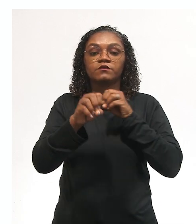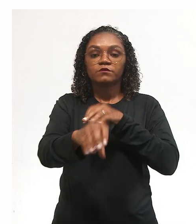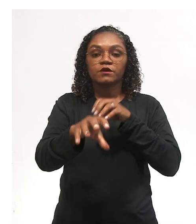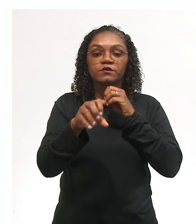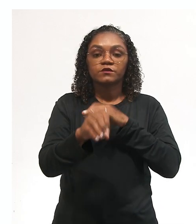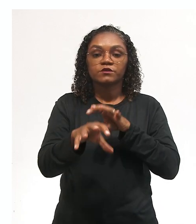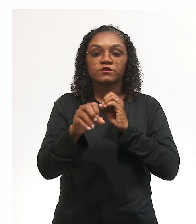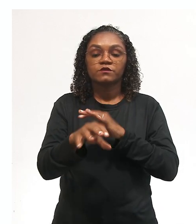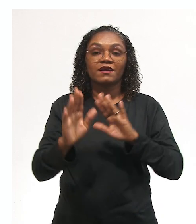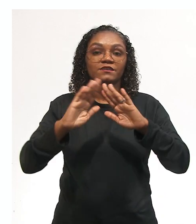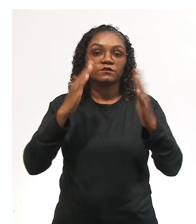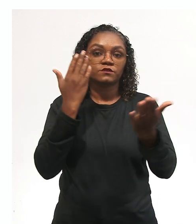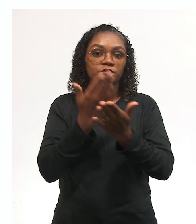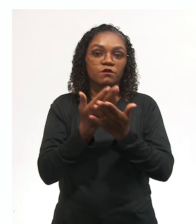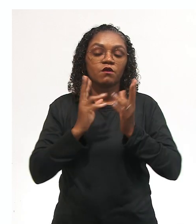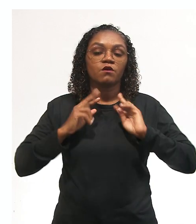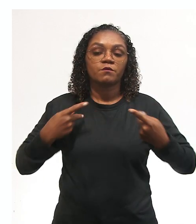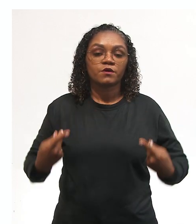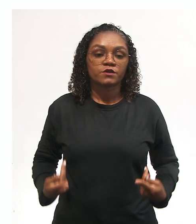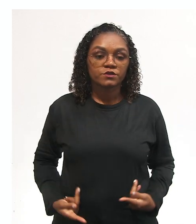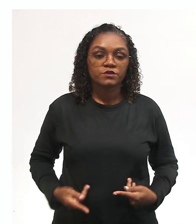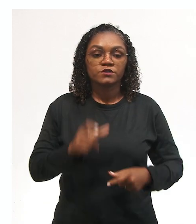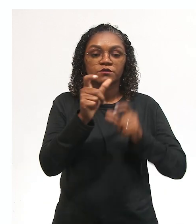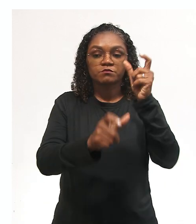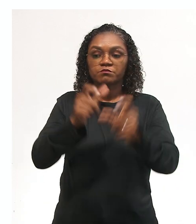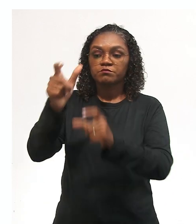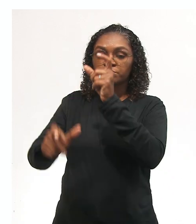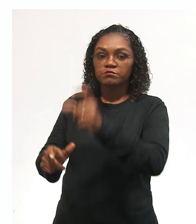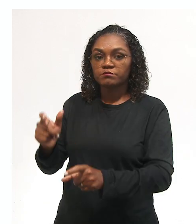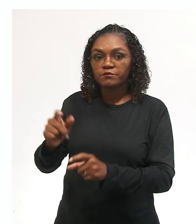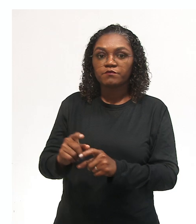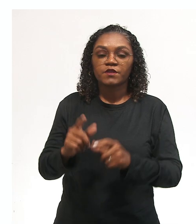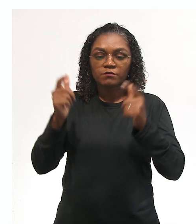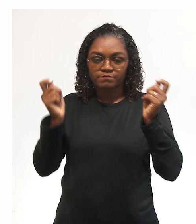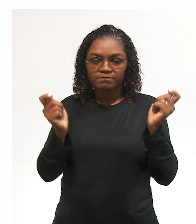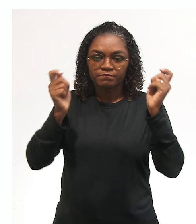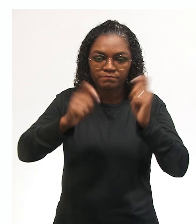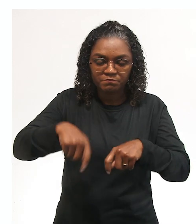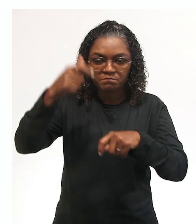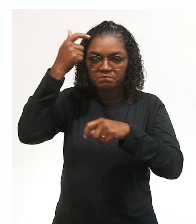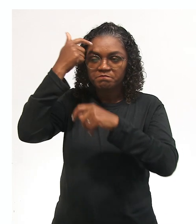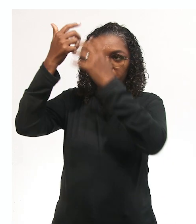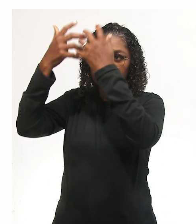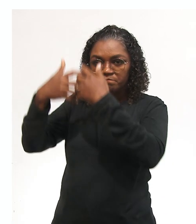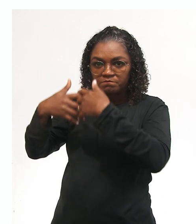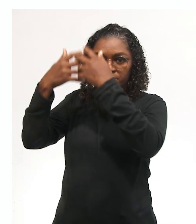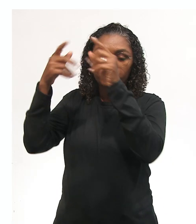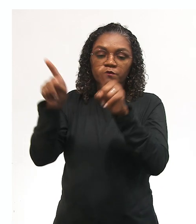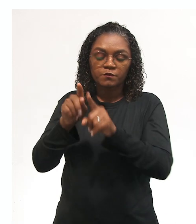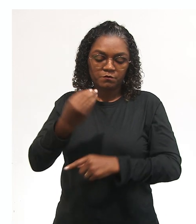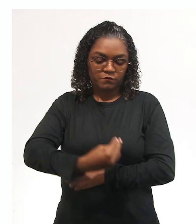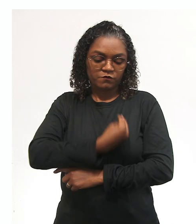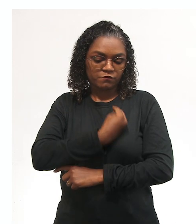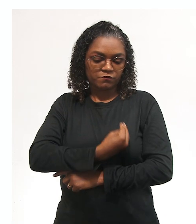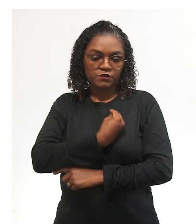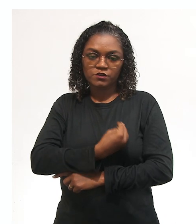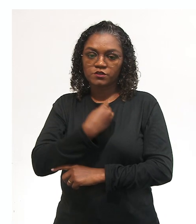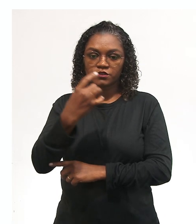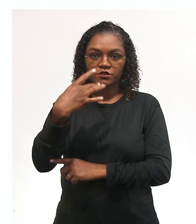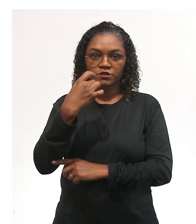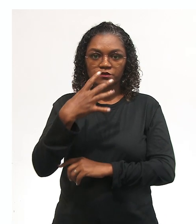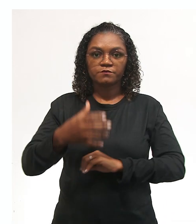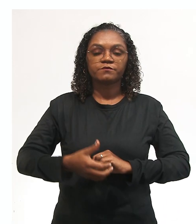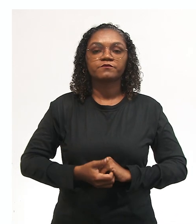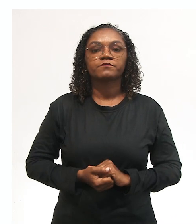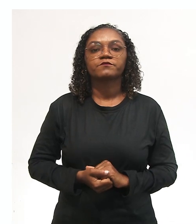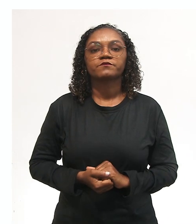humanista, cujo objetivo era desenvolver em cada indivíduo a capacidade de pensar e dirigir a própria vida.